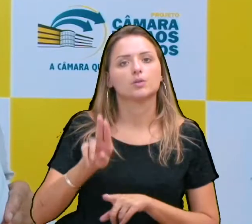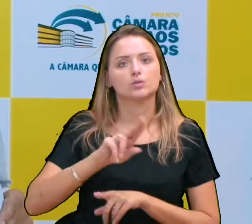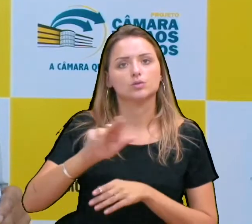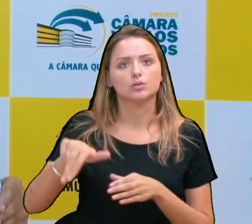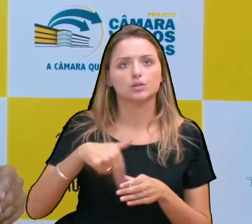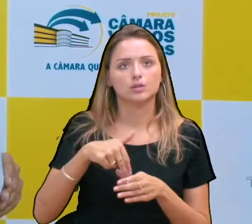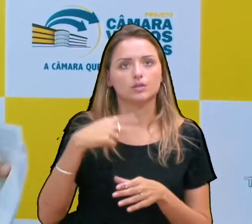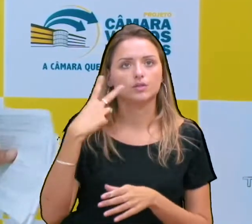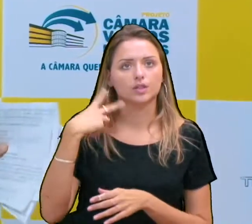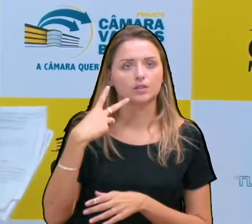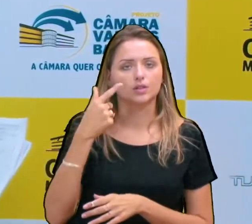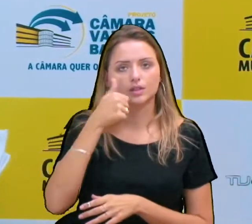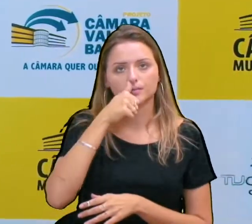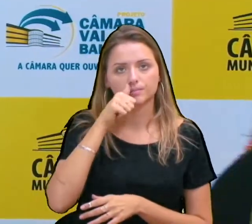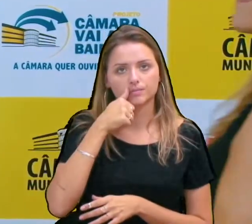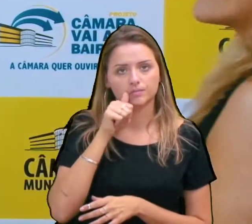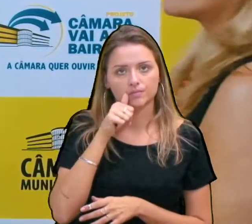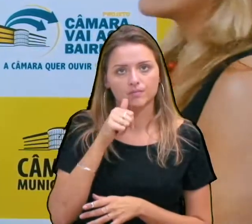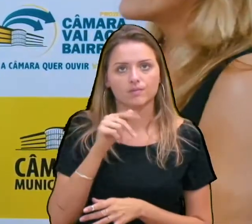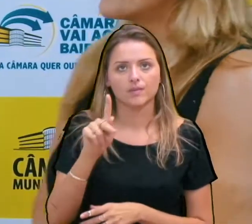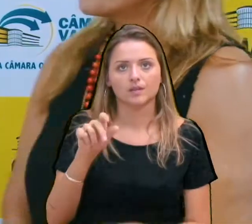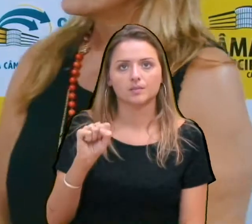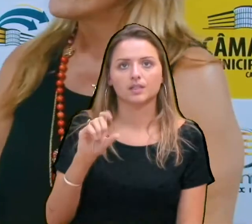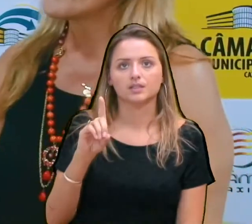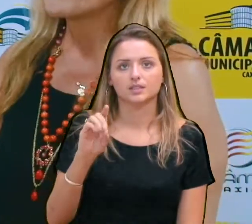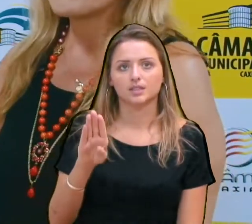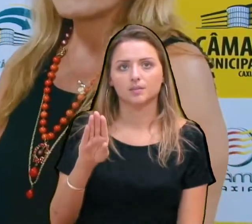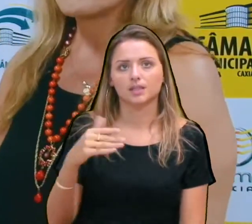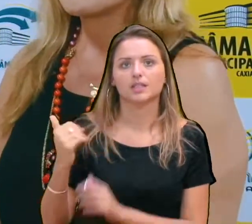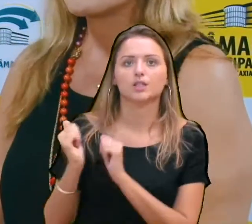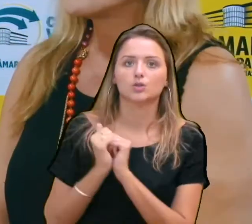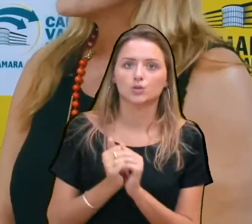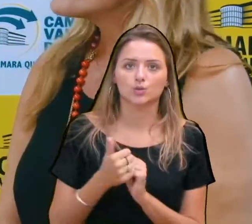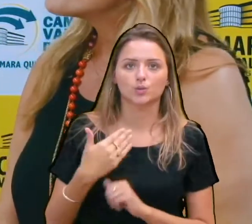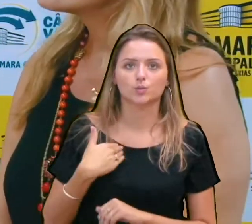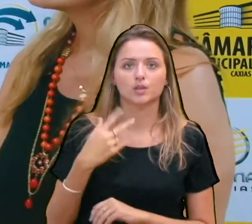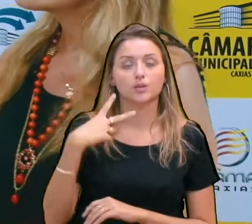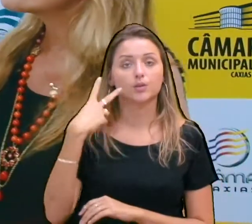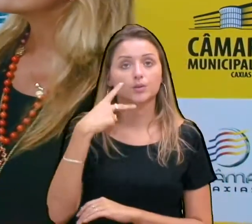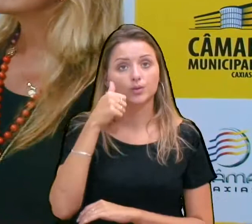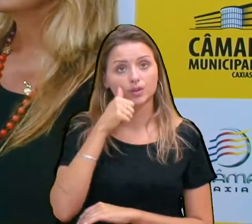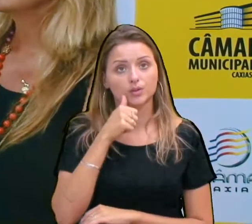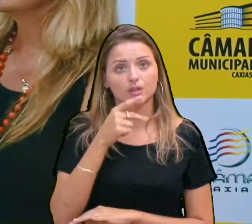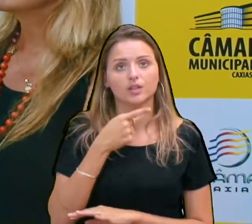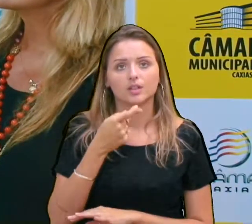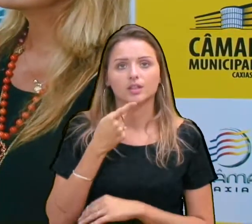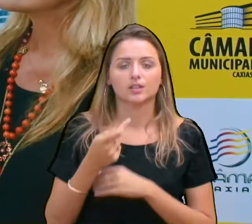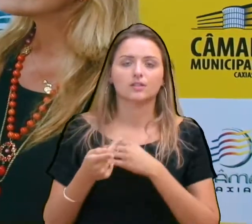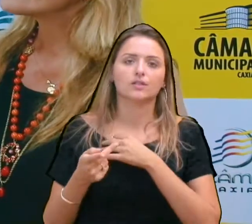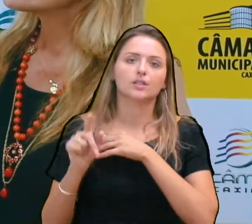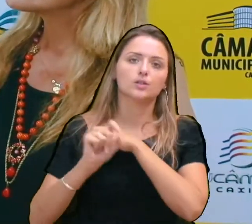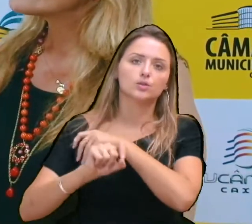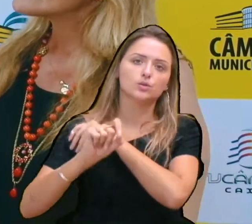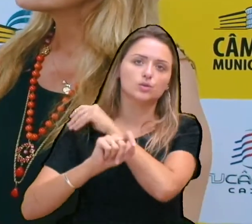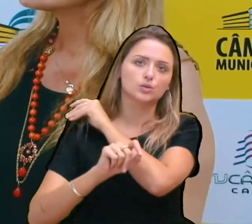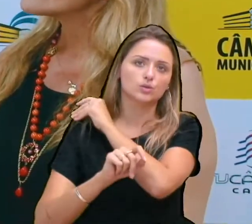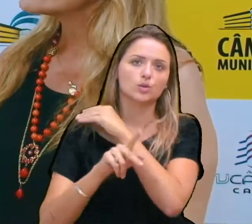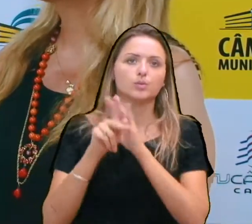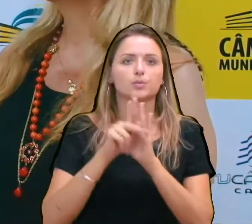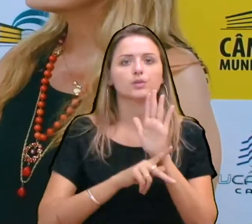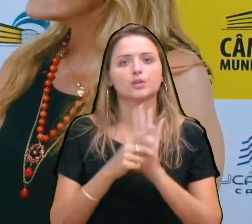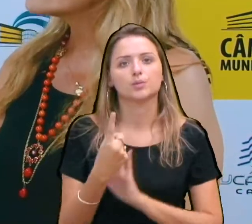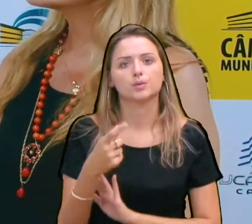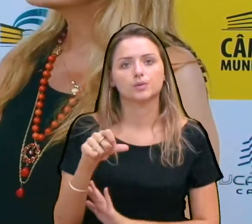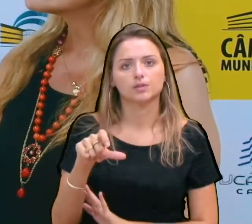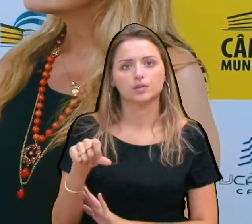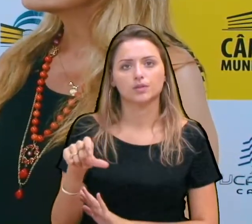grande expediente foi a vereadora Paula Iores, do PSDB, que está aqui ao meu lado. A vereadora que retomou um projeto de 1999